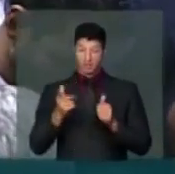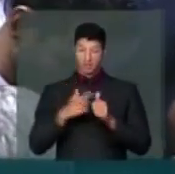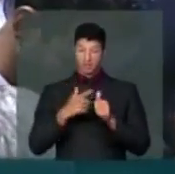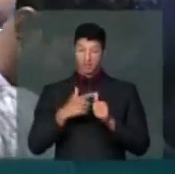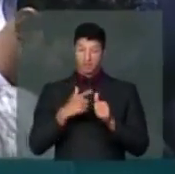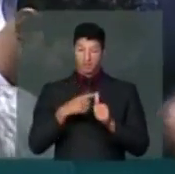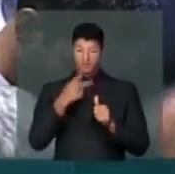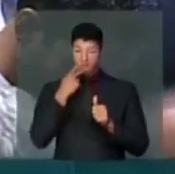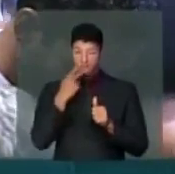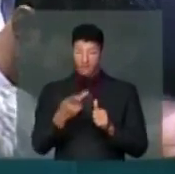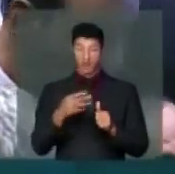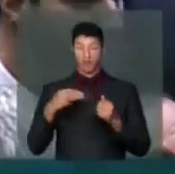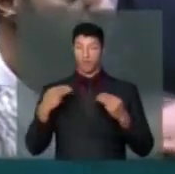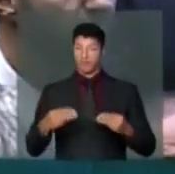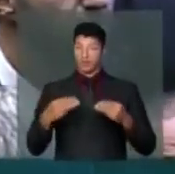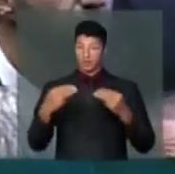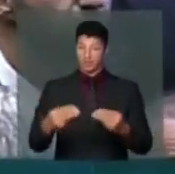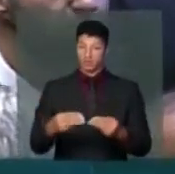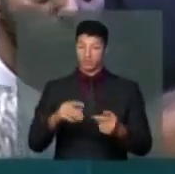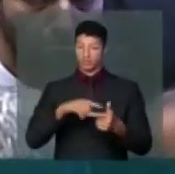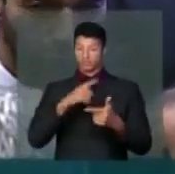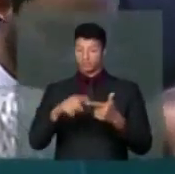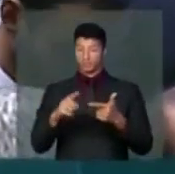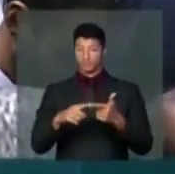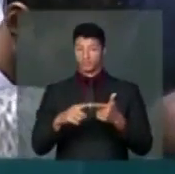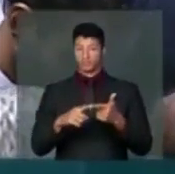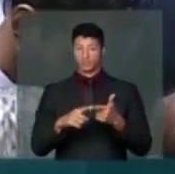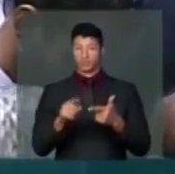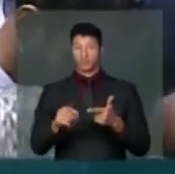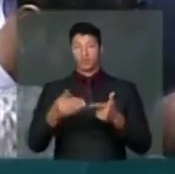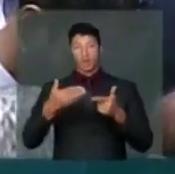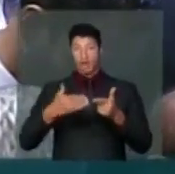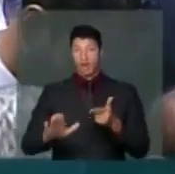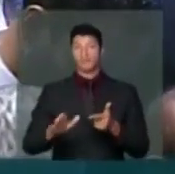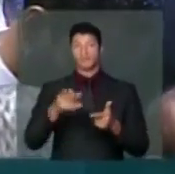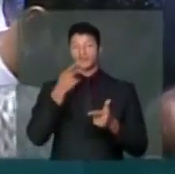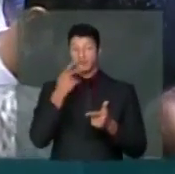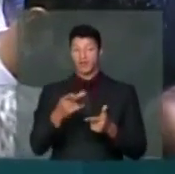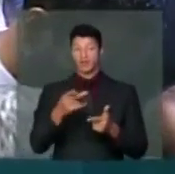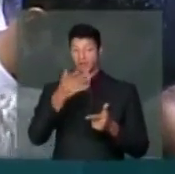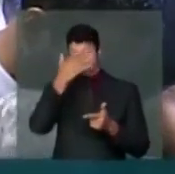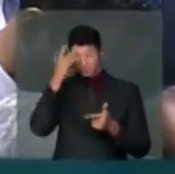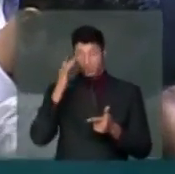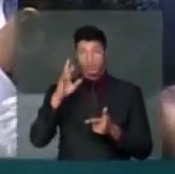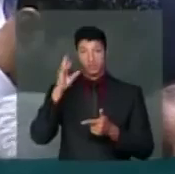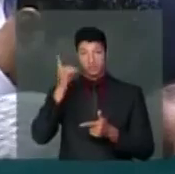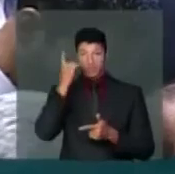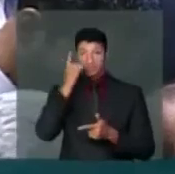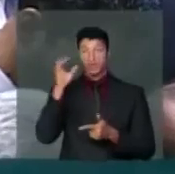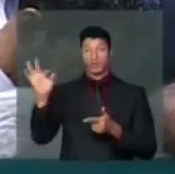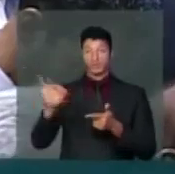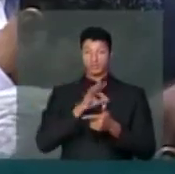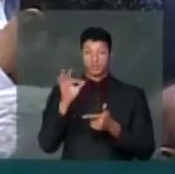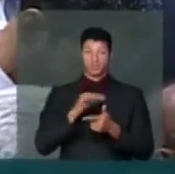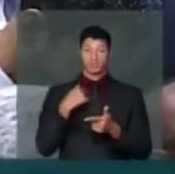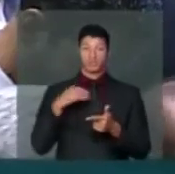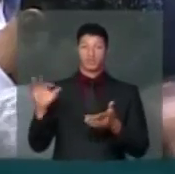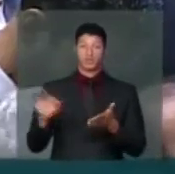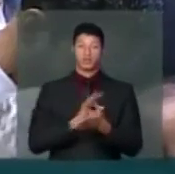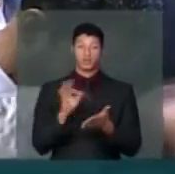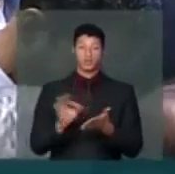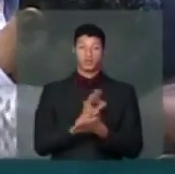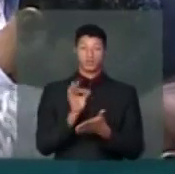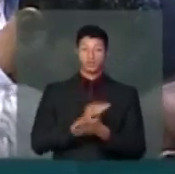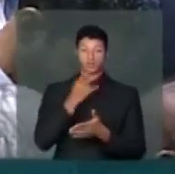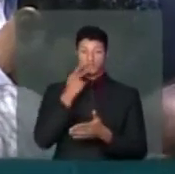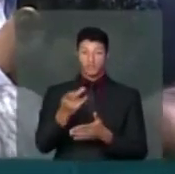primeiro falava o ministro, depois Vossa Excelência abria a palavra para os deputados inscritos. Eu estou inscrito